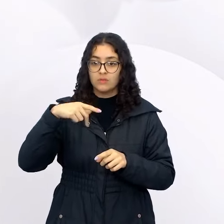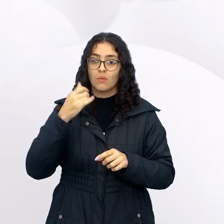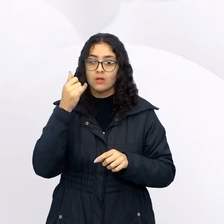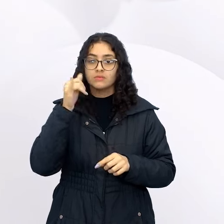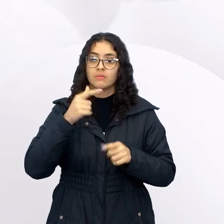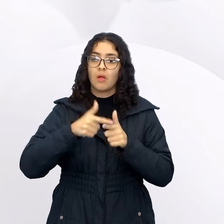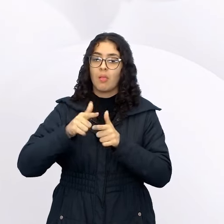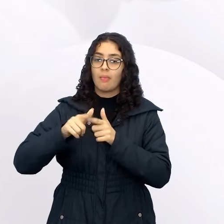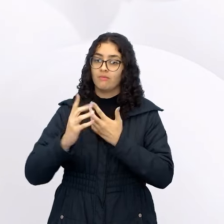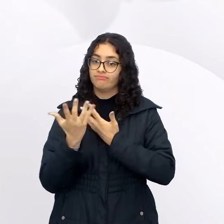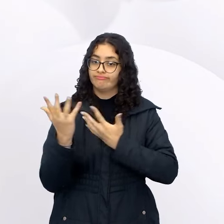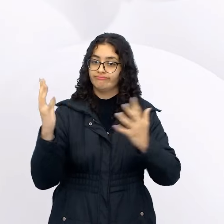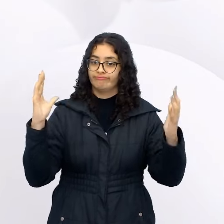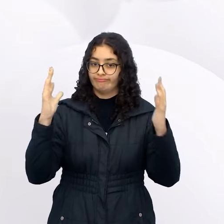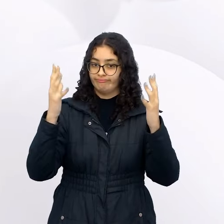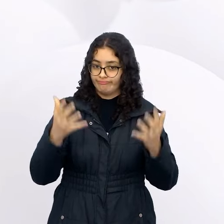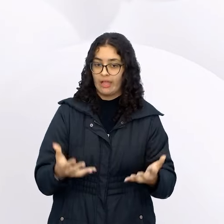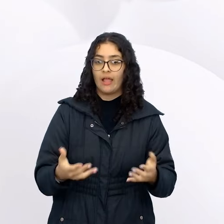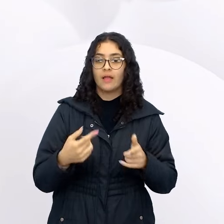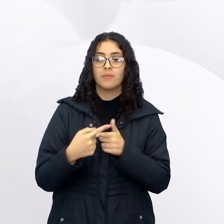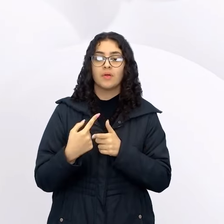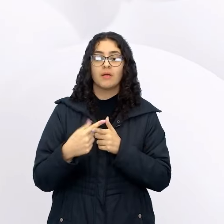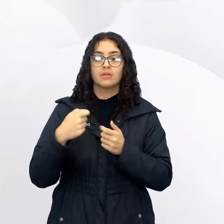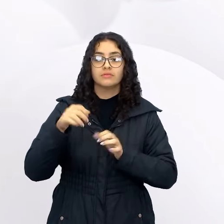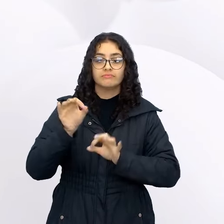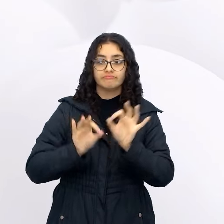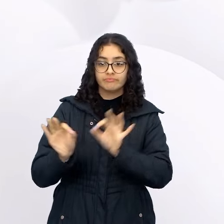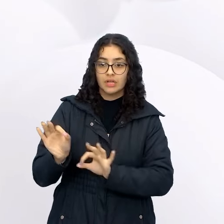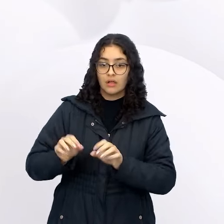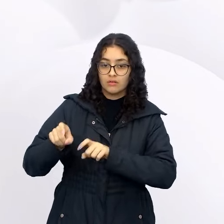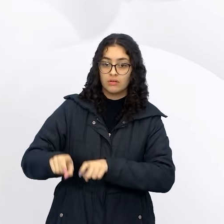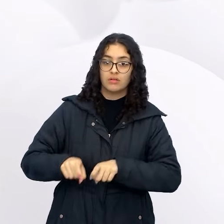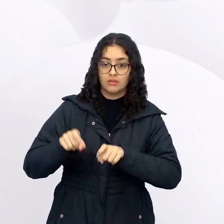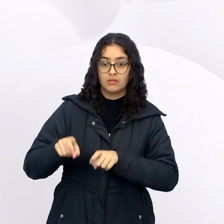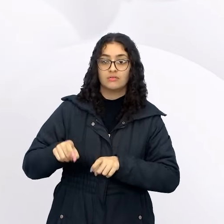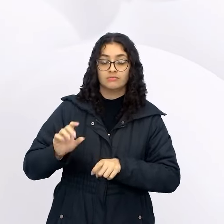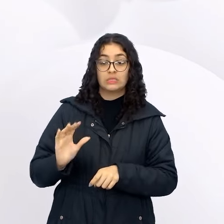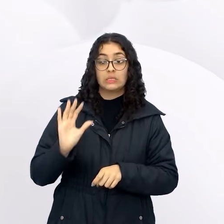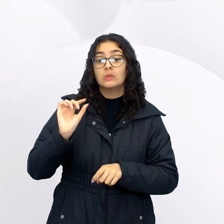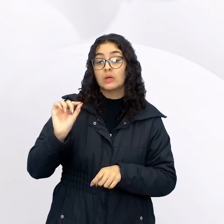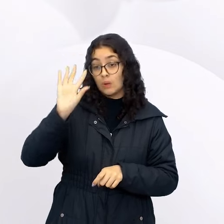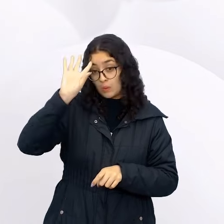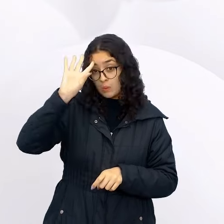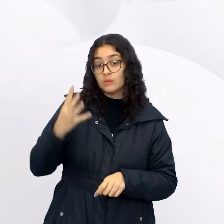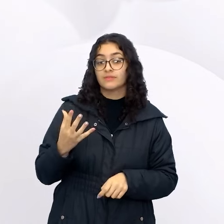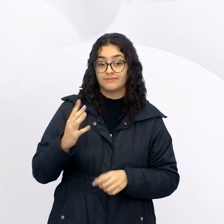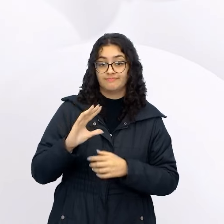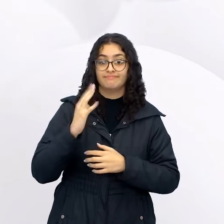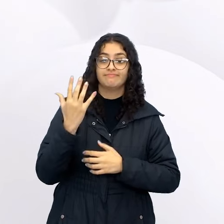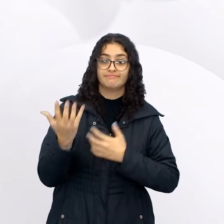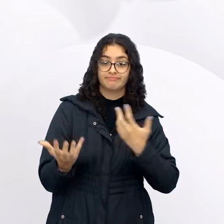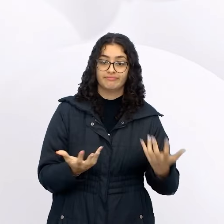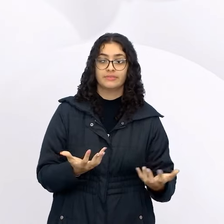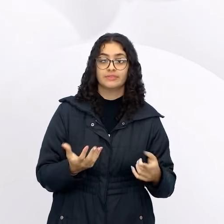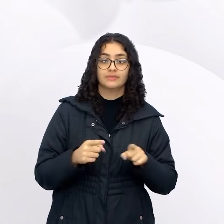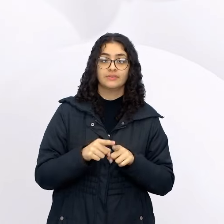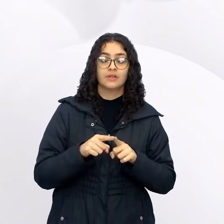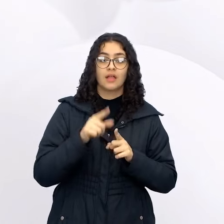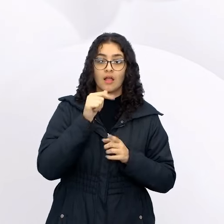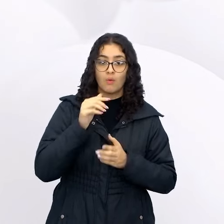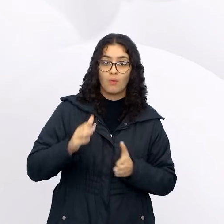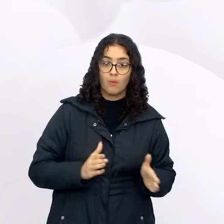requer ampliação das áreas agricultáveis e consequente desmatamento. Hidrelétrica também, vai ter que aí sofrer